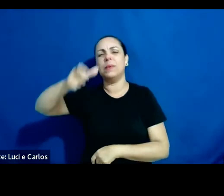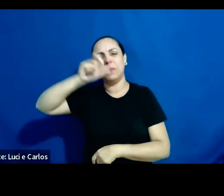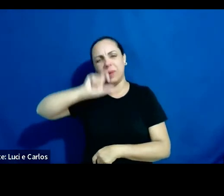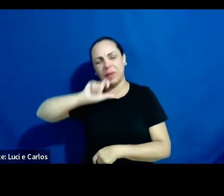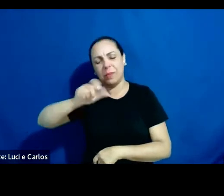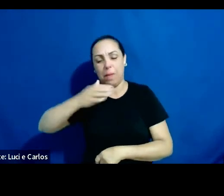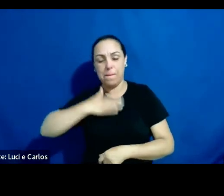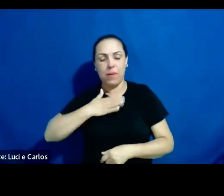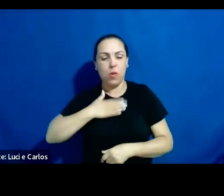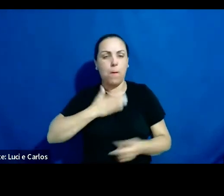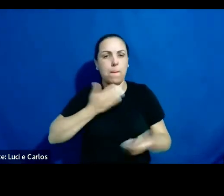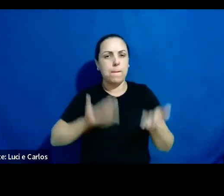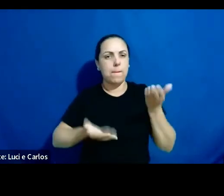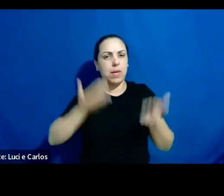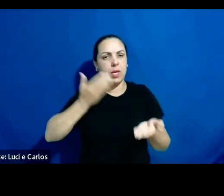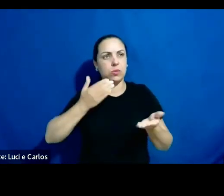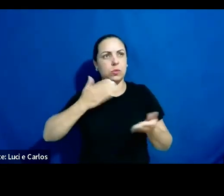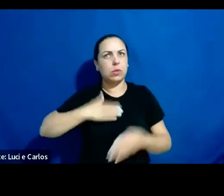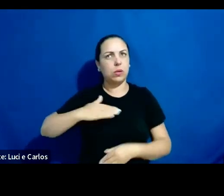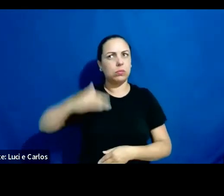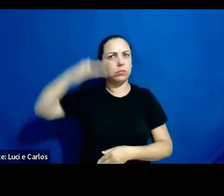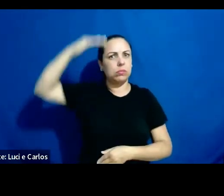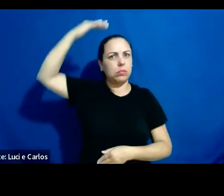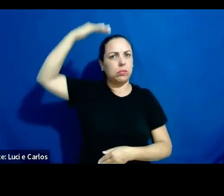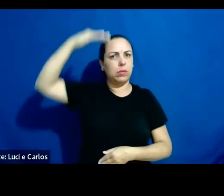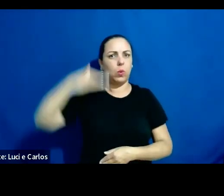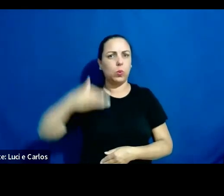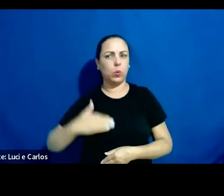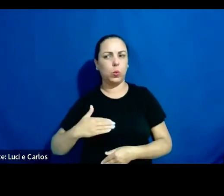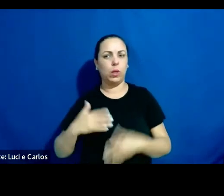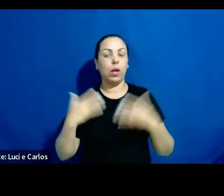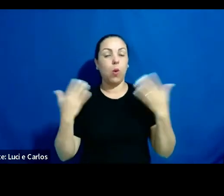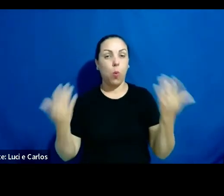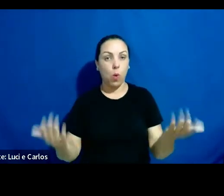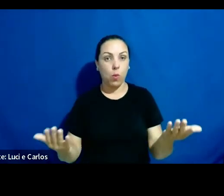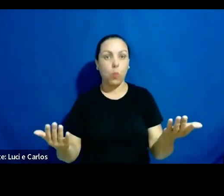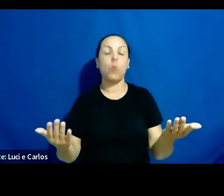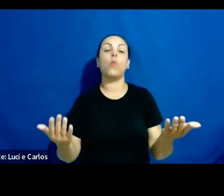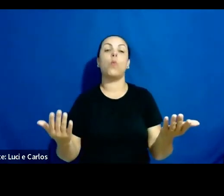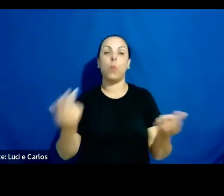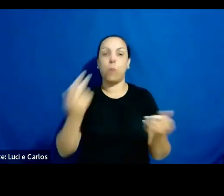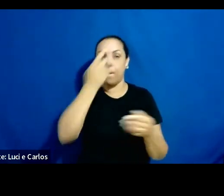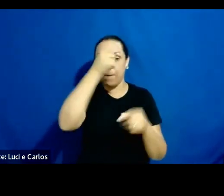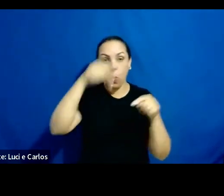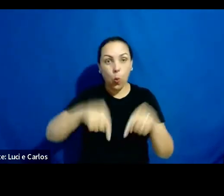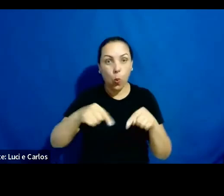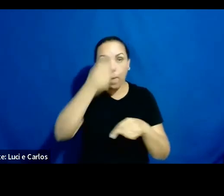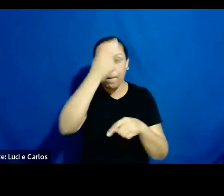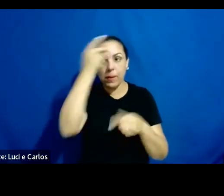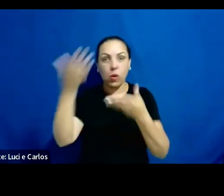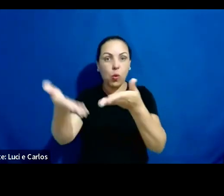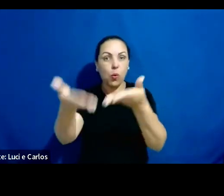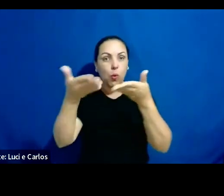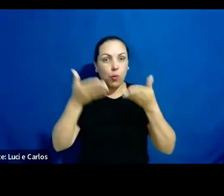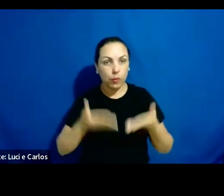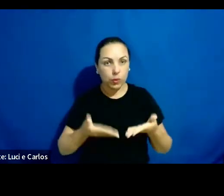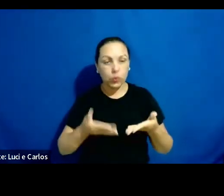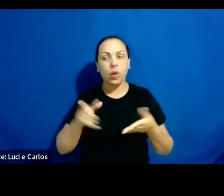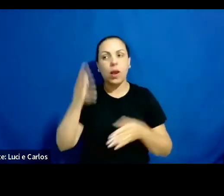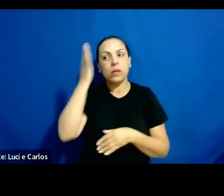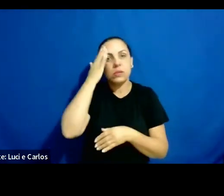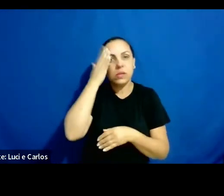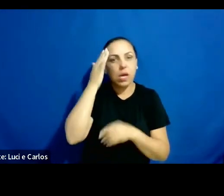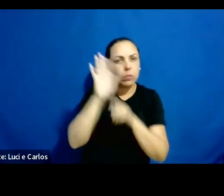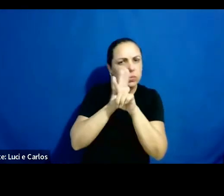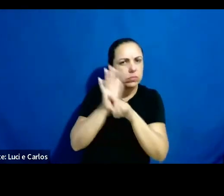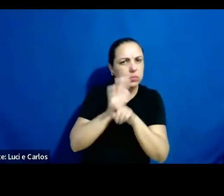com o seu tamanho e peso. A pessoa que te convidou, ela é expert nesse